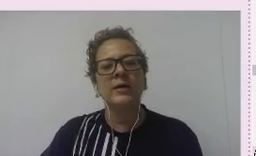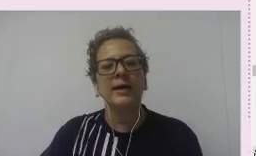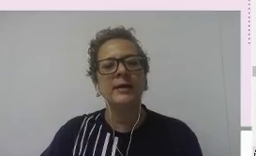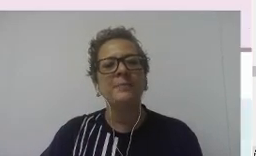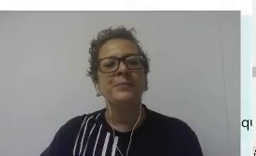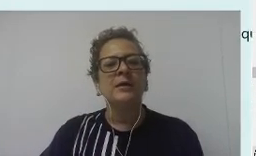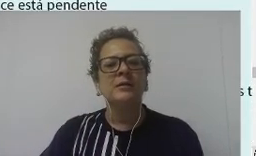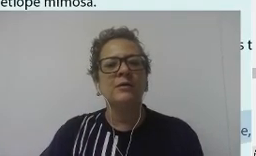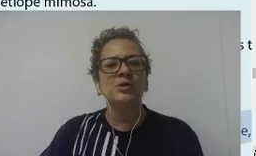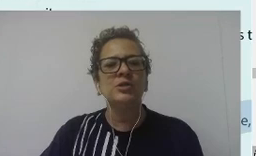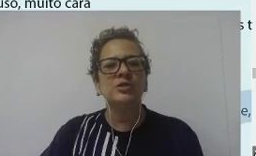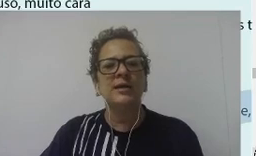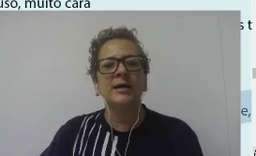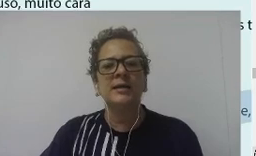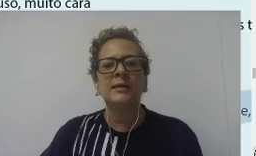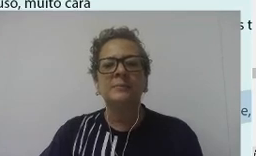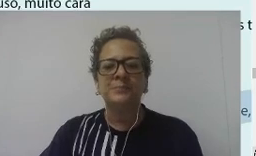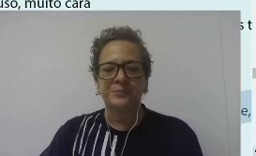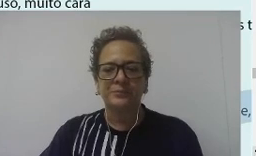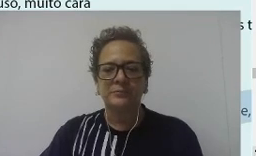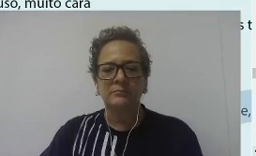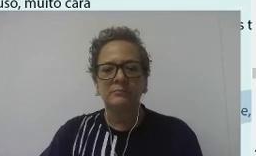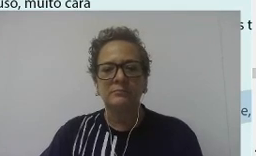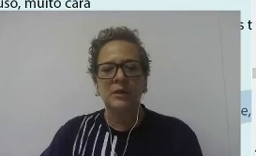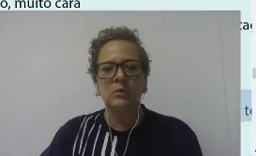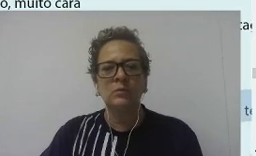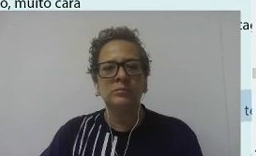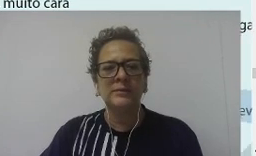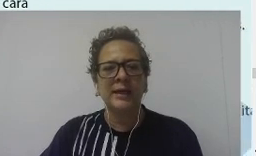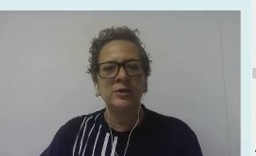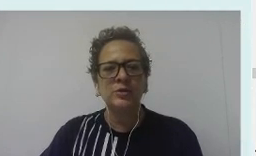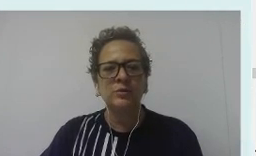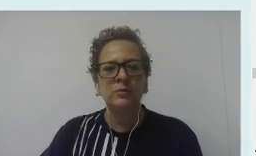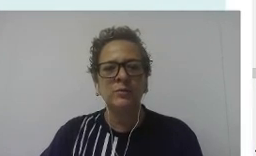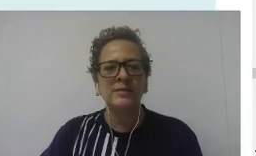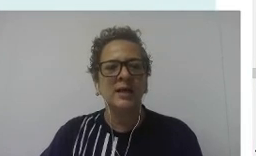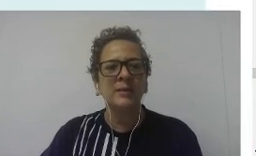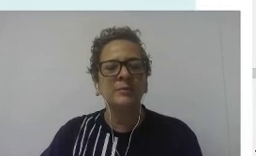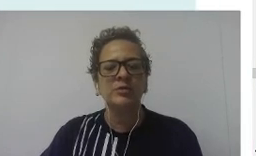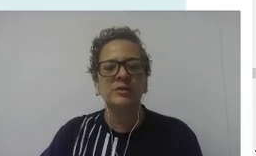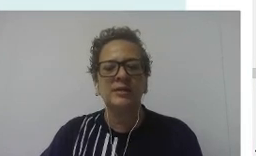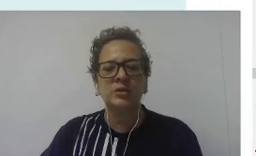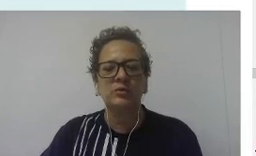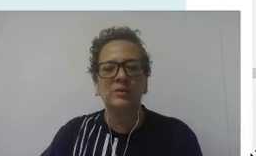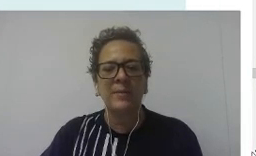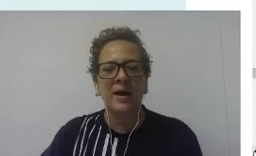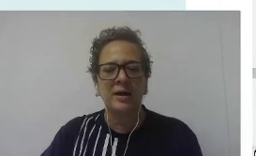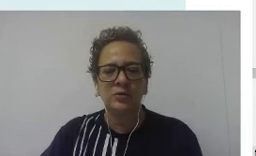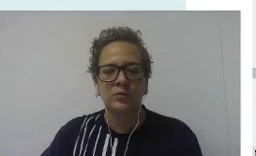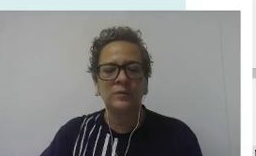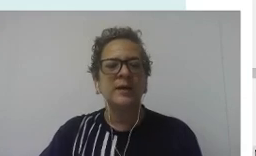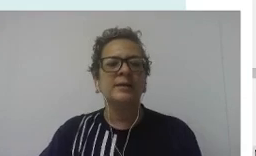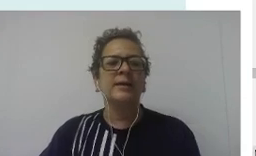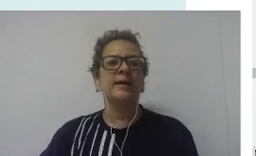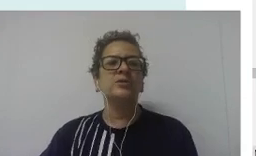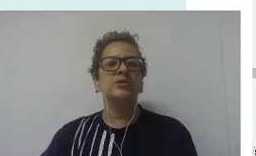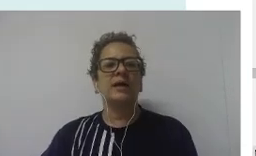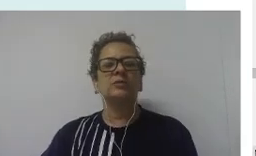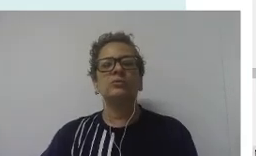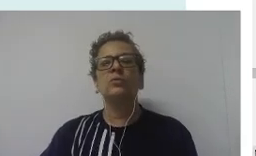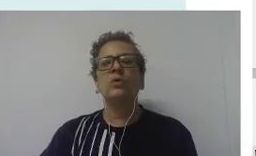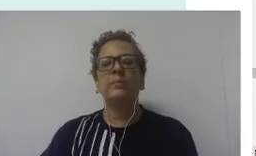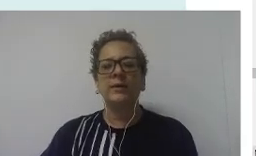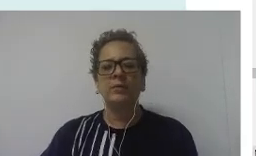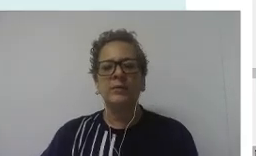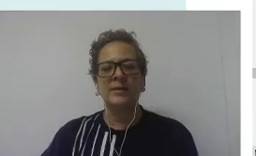pessoal? Ok? Então a gente tem aí um texto, um exemplo de texto dramático, né,